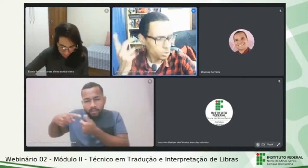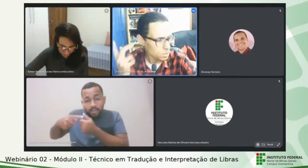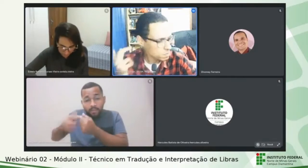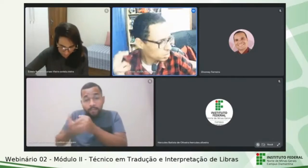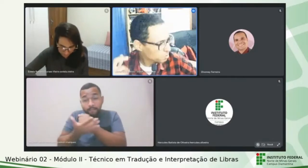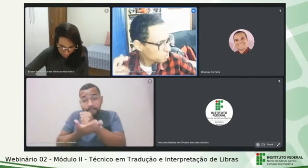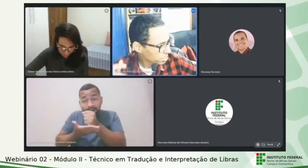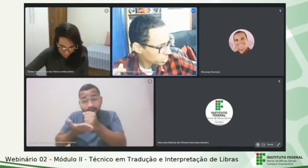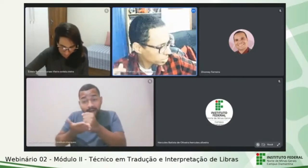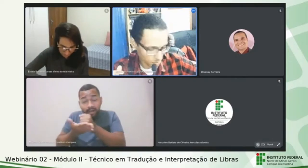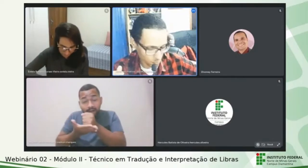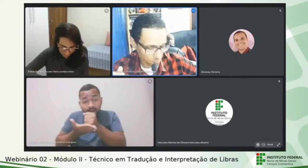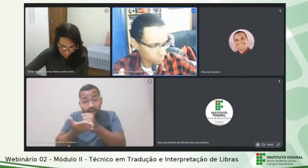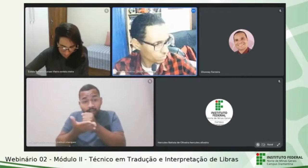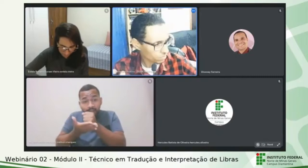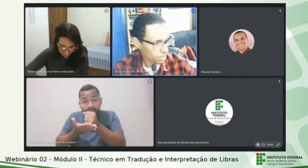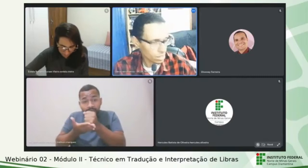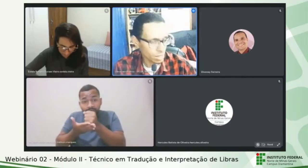ou simplesmente,